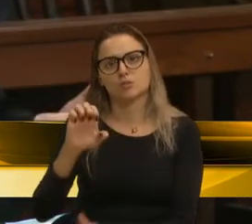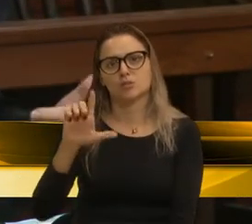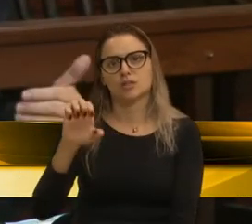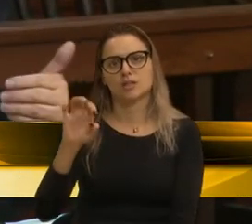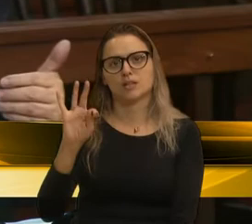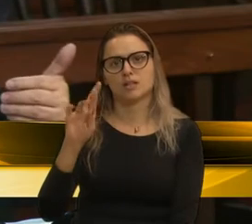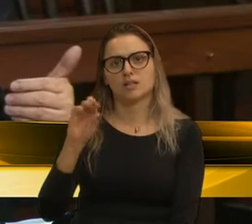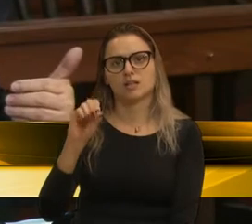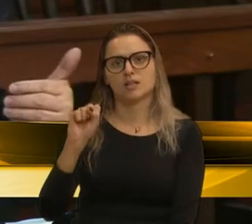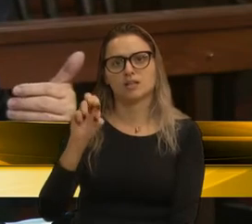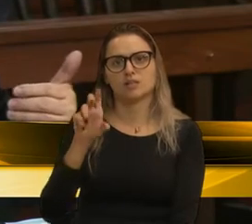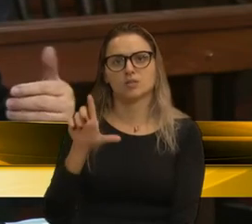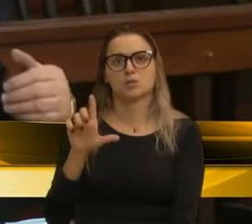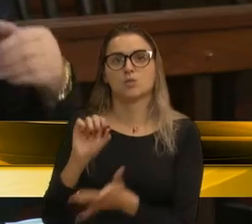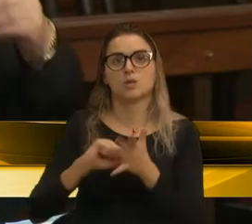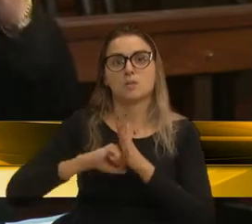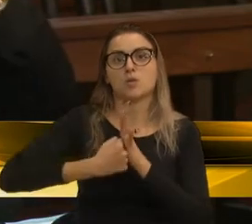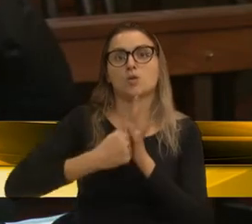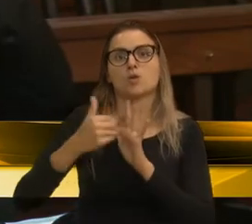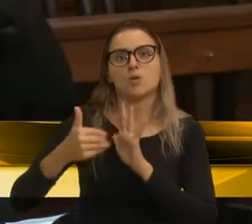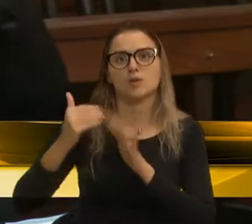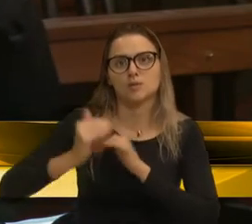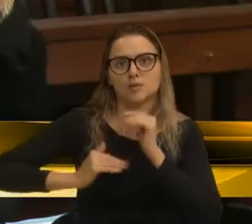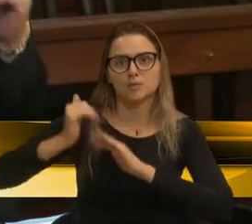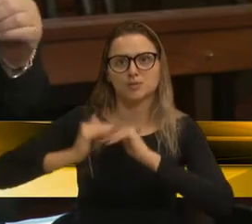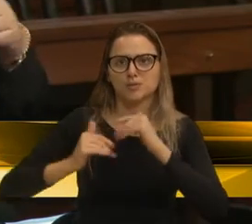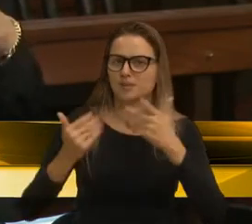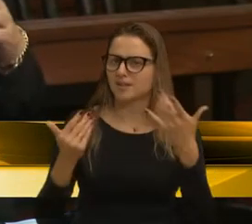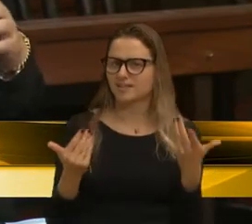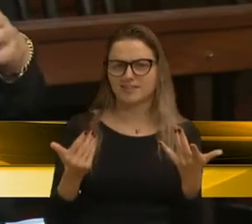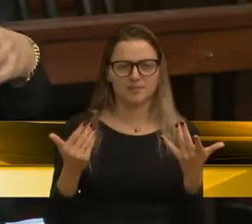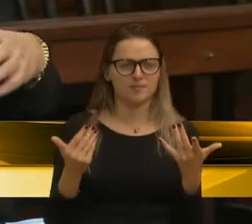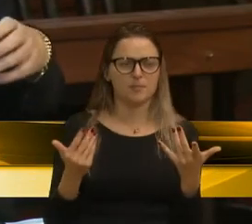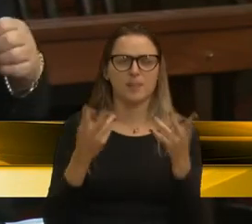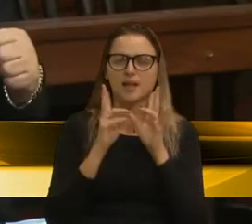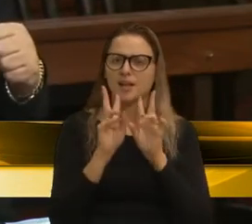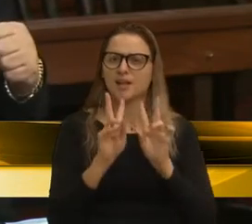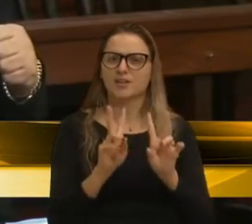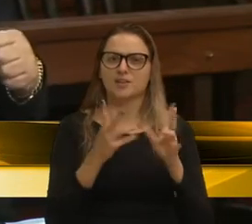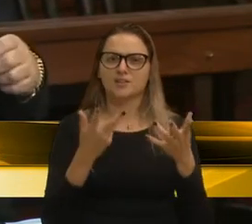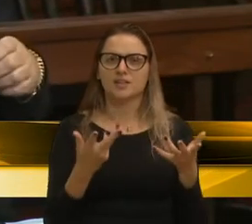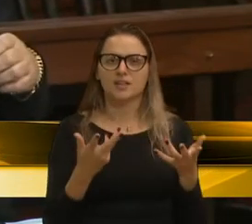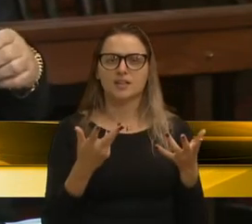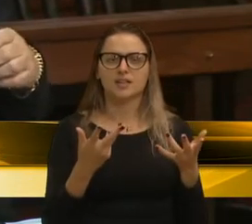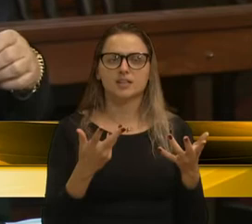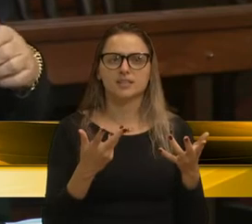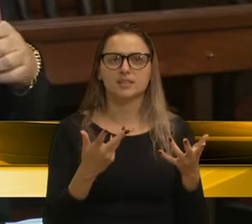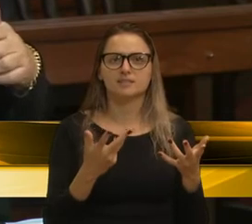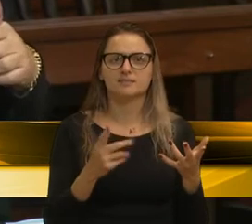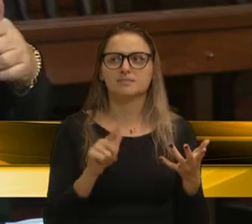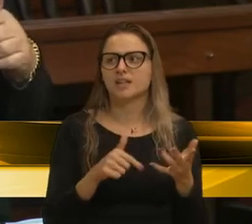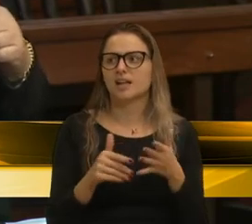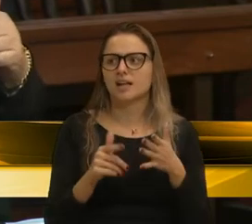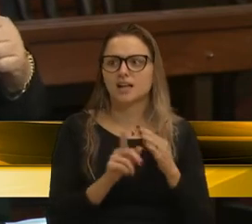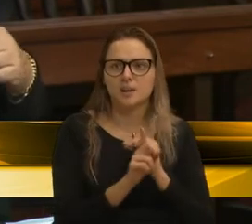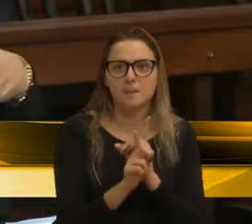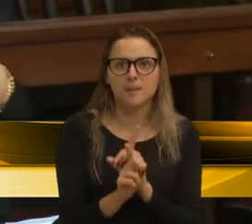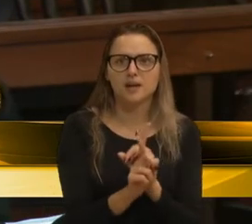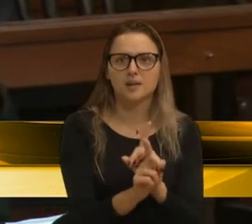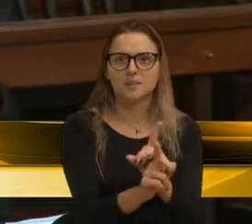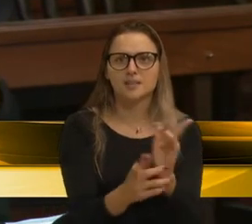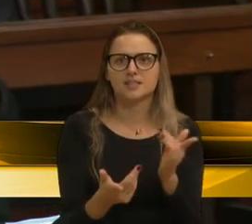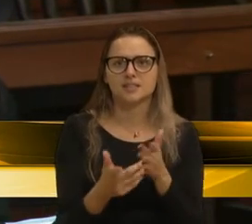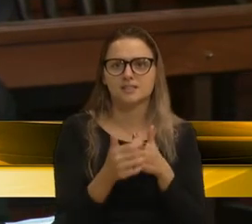quando a pista estava sendo construída. Então, se vê ali que é uma questão de perseguição